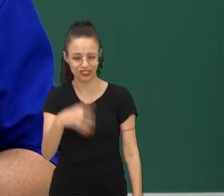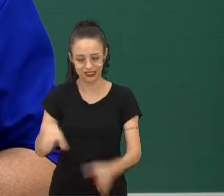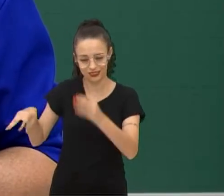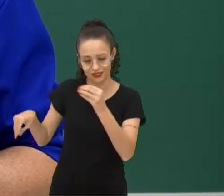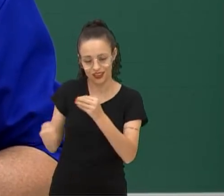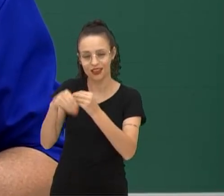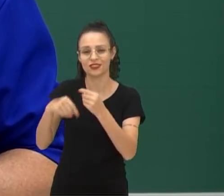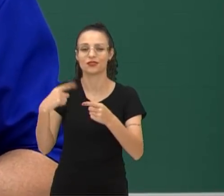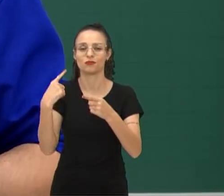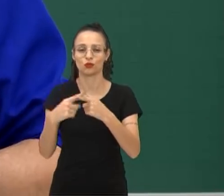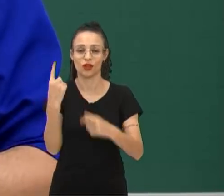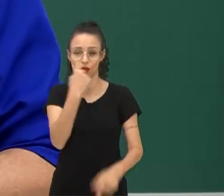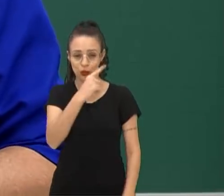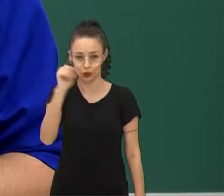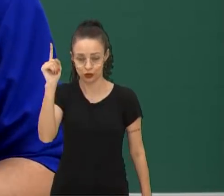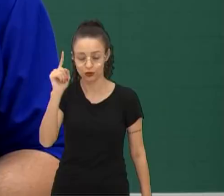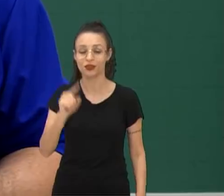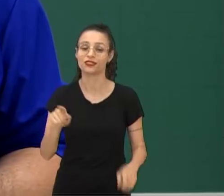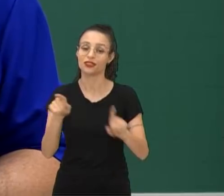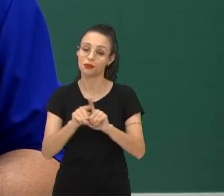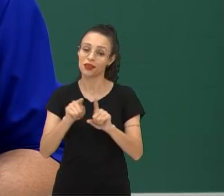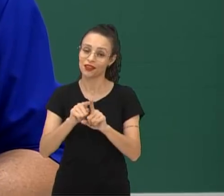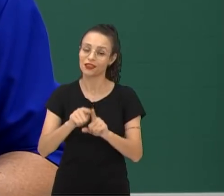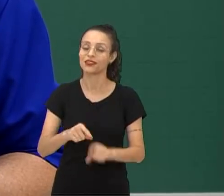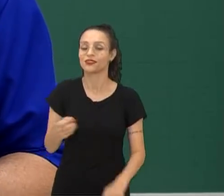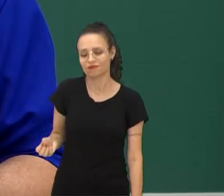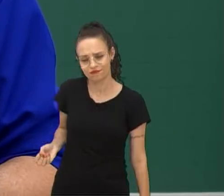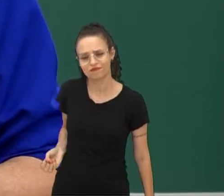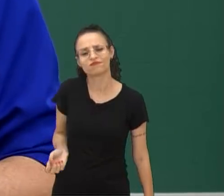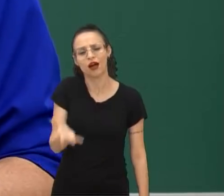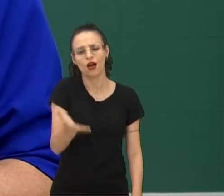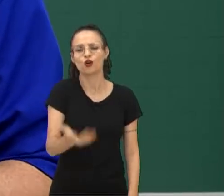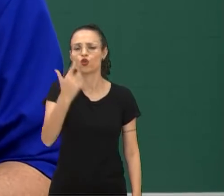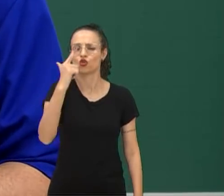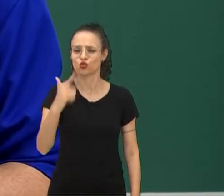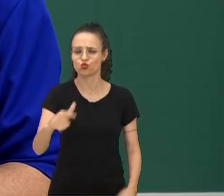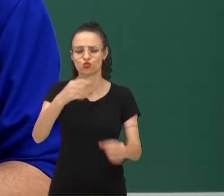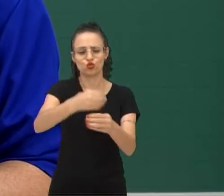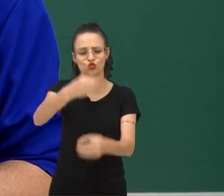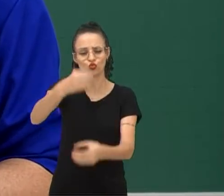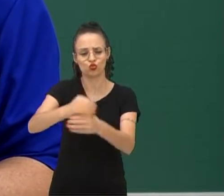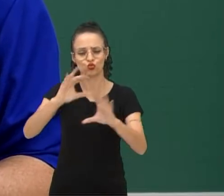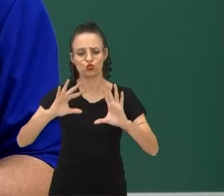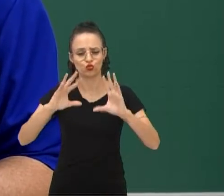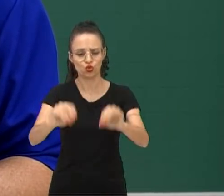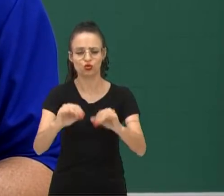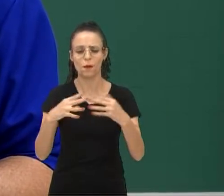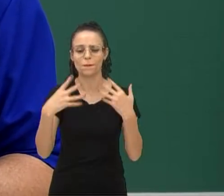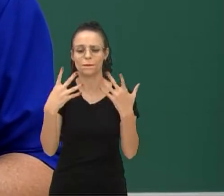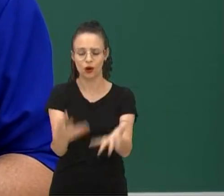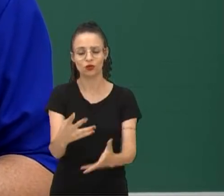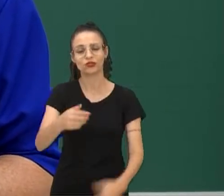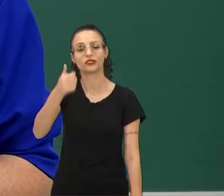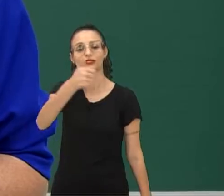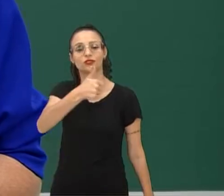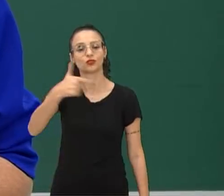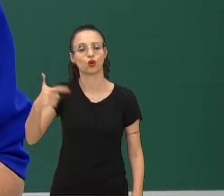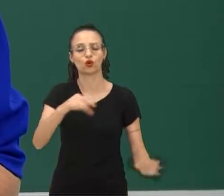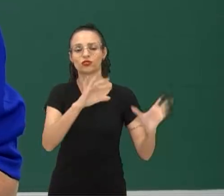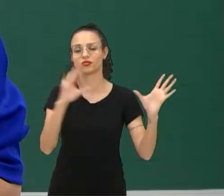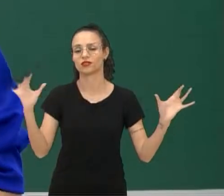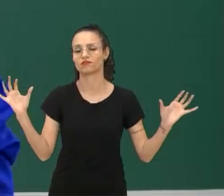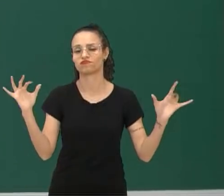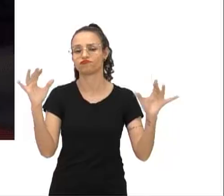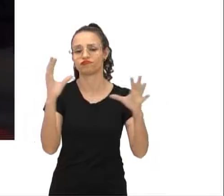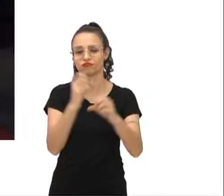ter feito o strike na última e conseguiu fazer strike de novo. Então, ele consegue 12 strikes ao